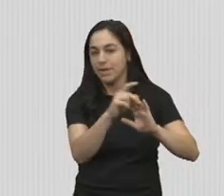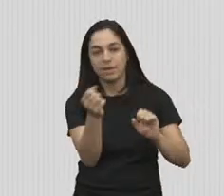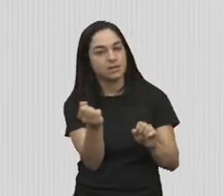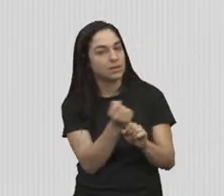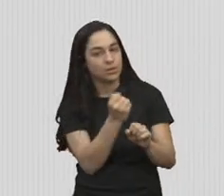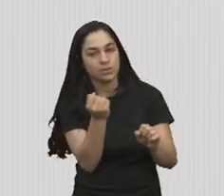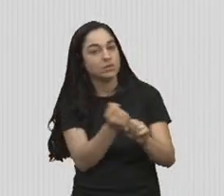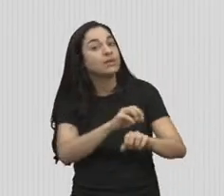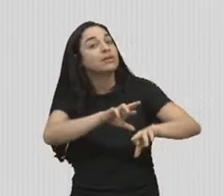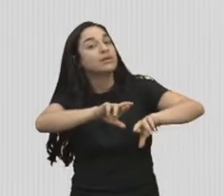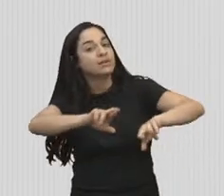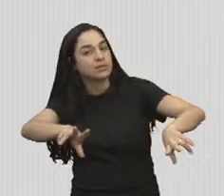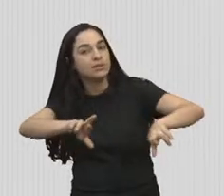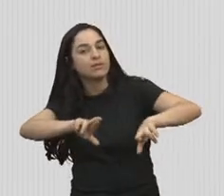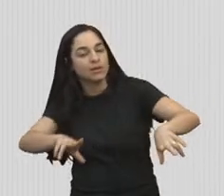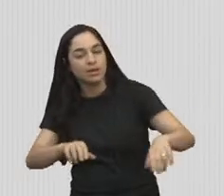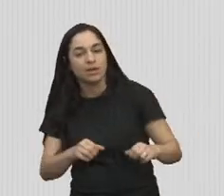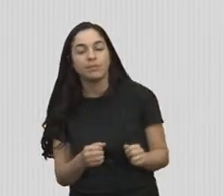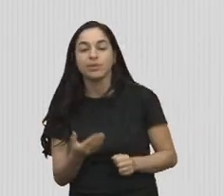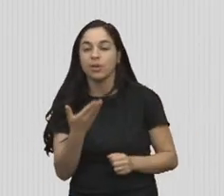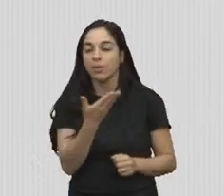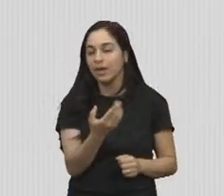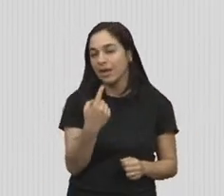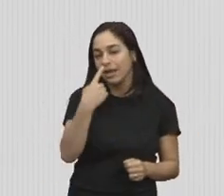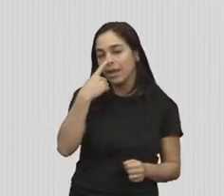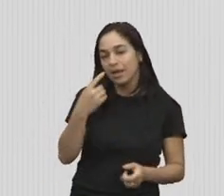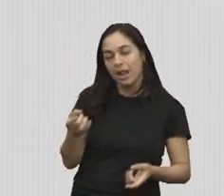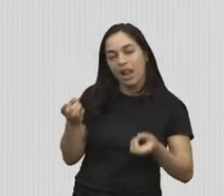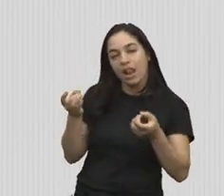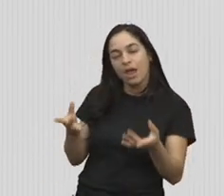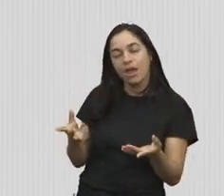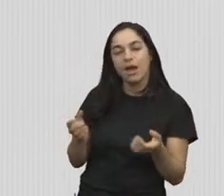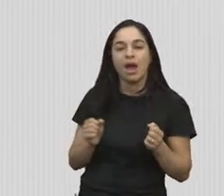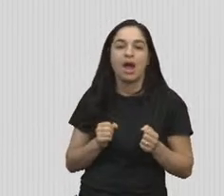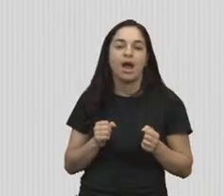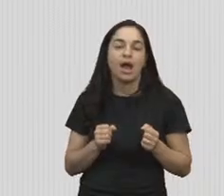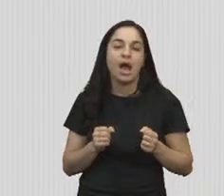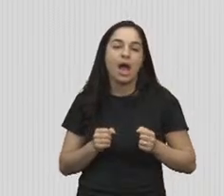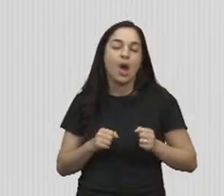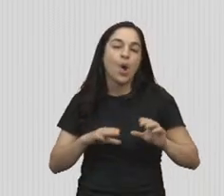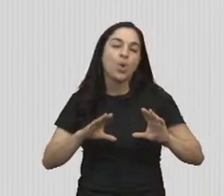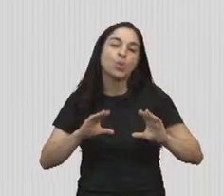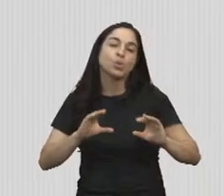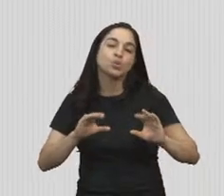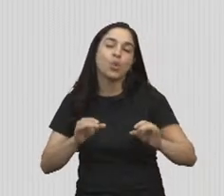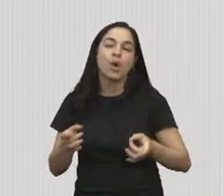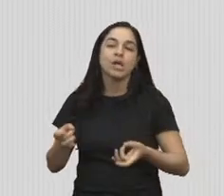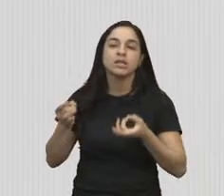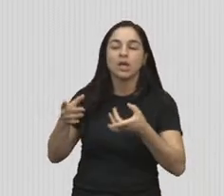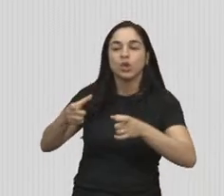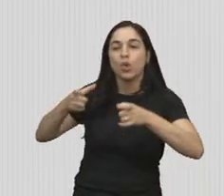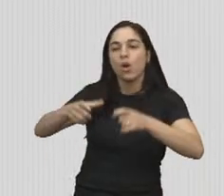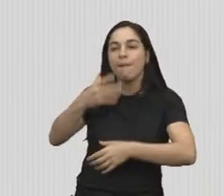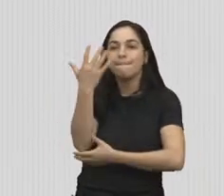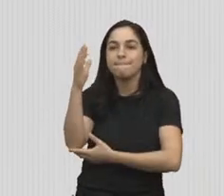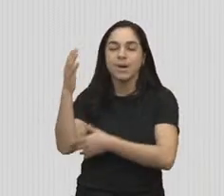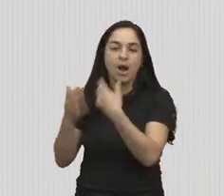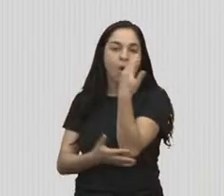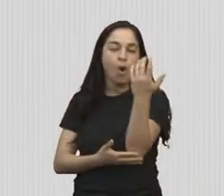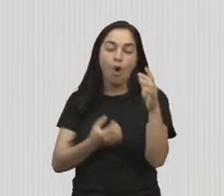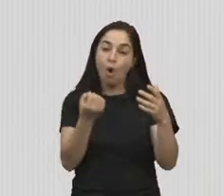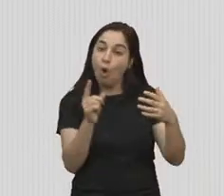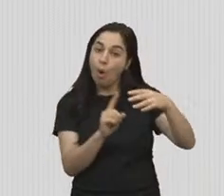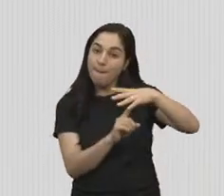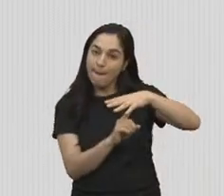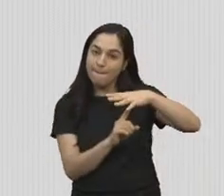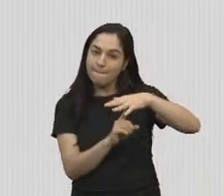E esses tipos de descartes, a pessoa descartou um sofá numa área verde ou numa praça. Não é